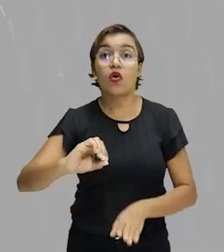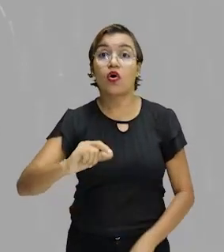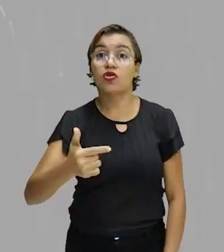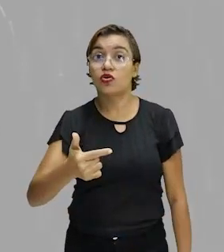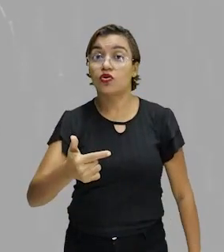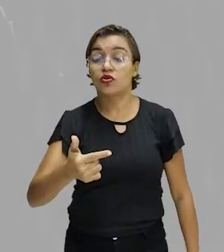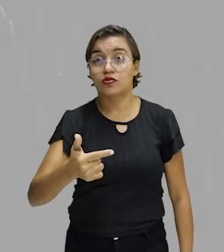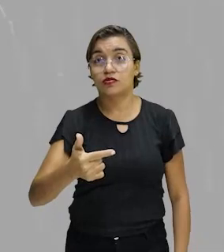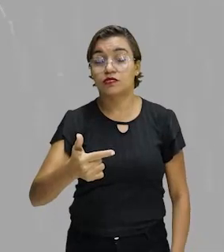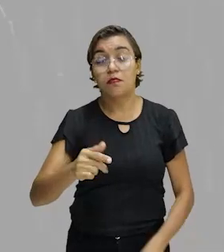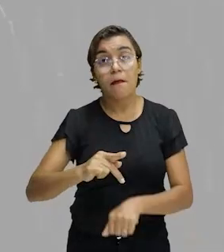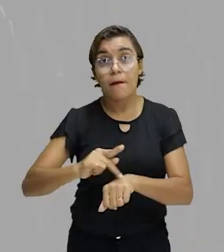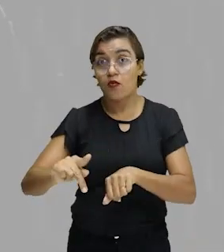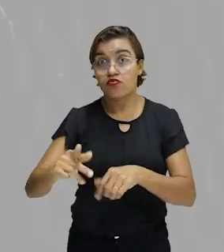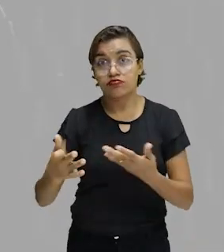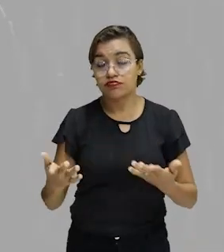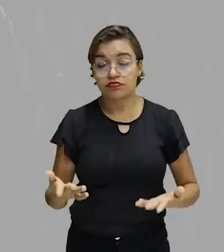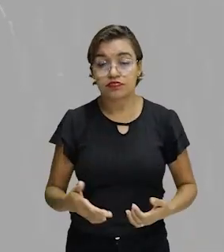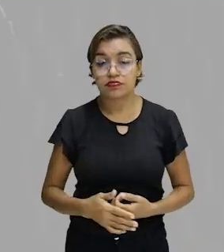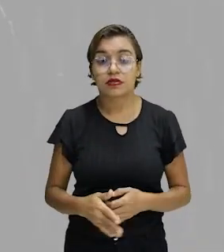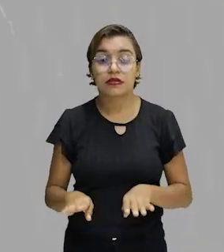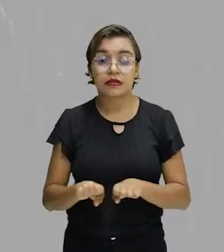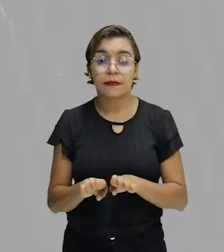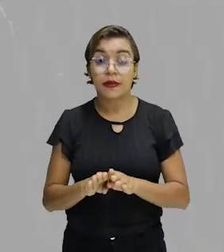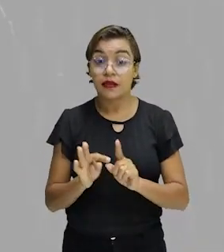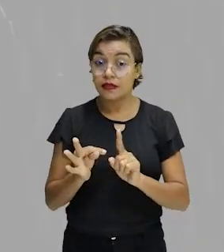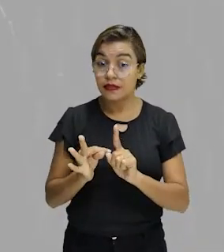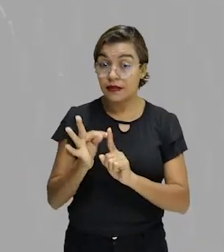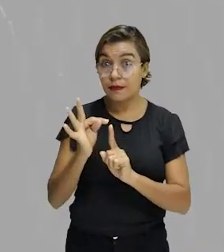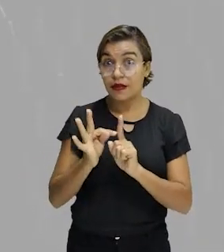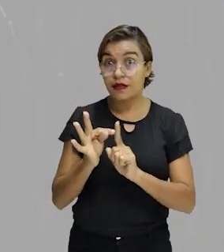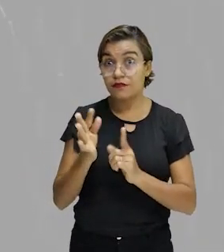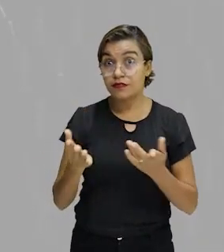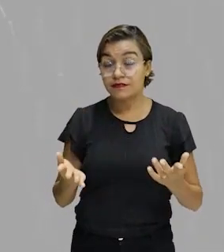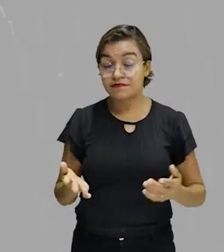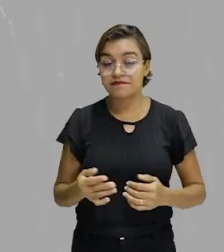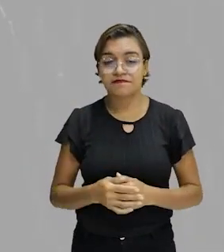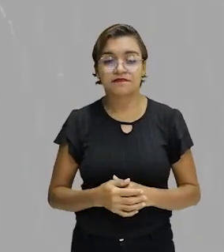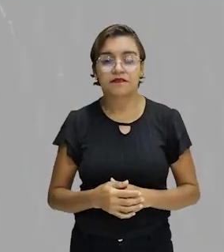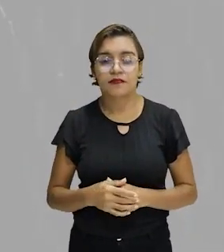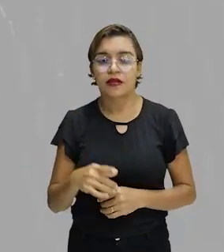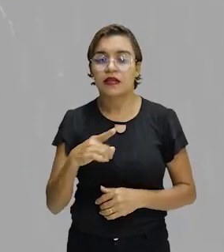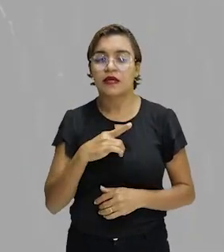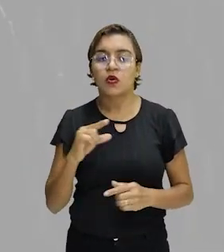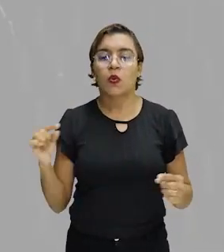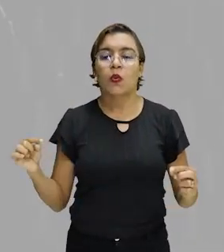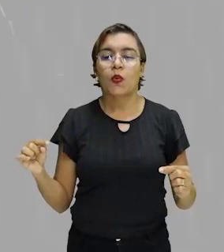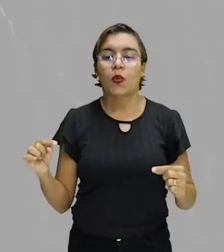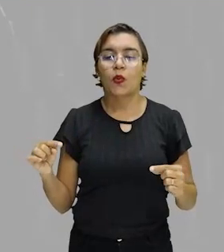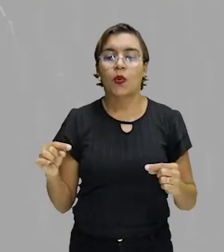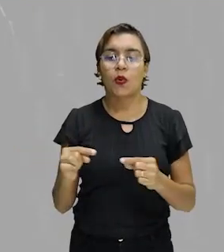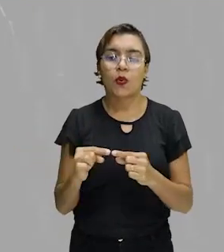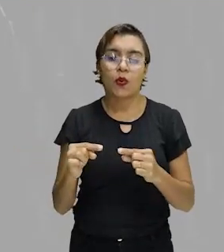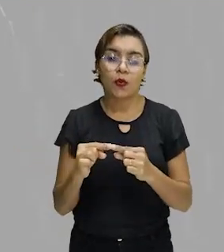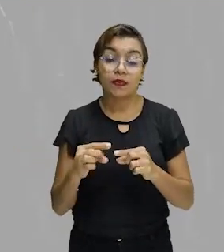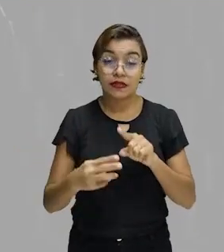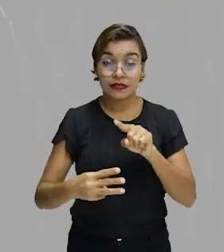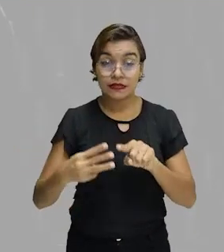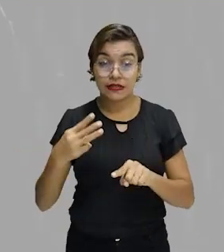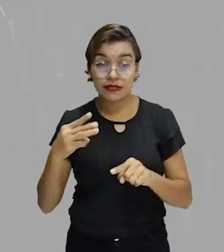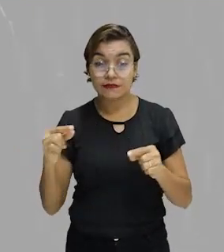o oxigênio puro. E também a temperatura. Então, aqui estamos combinando 3 fatores